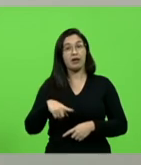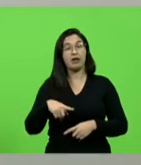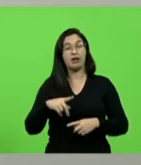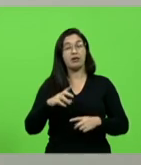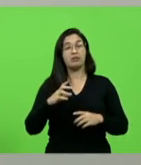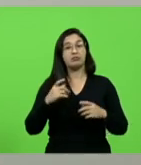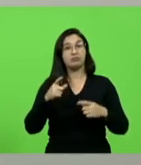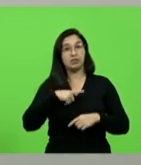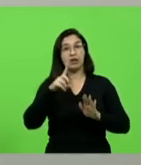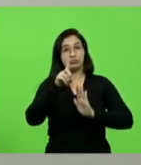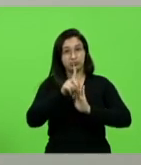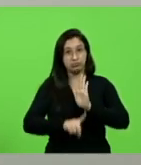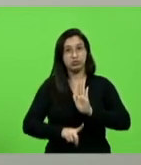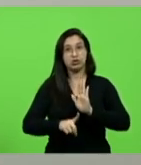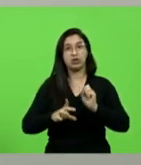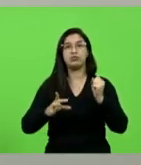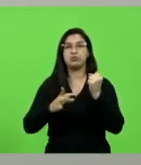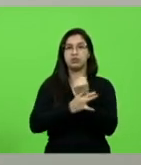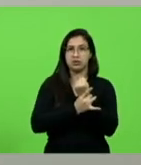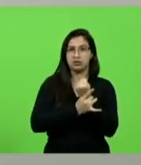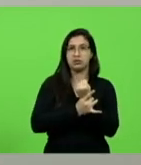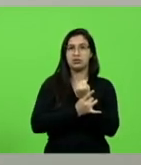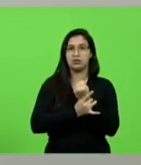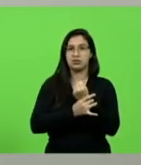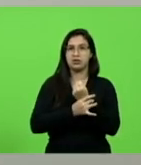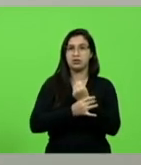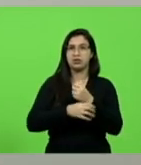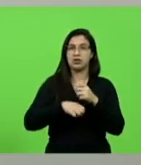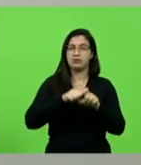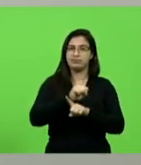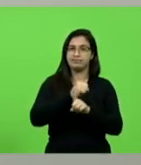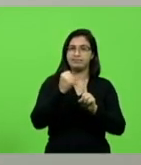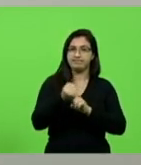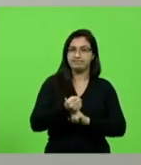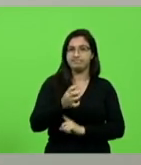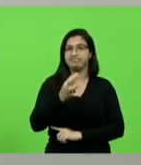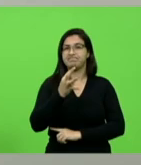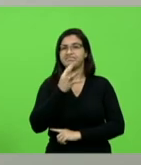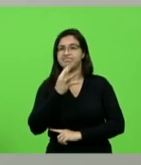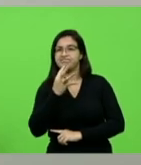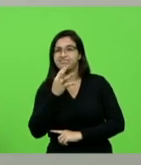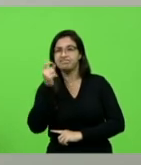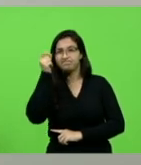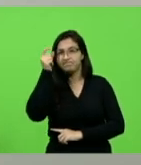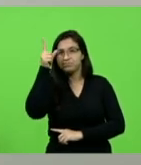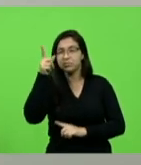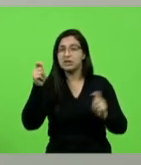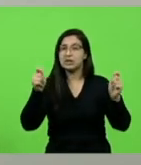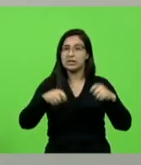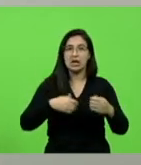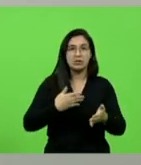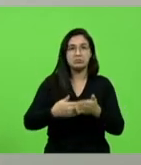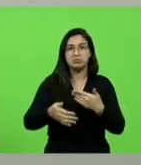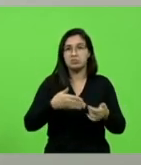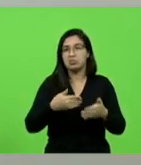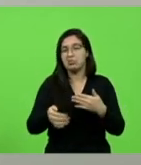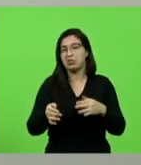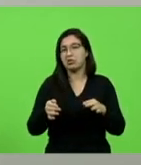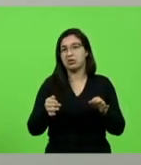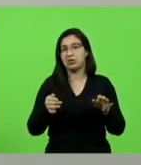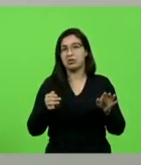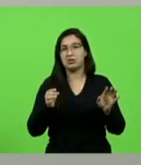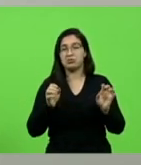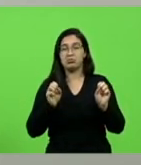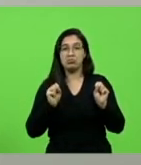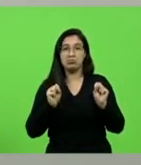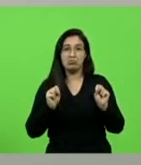sim, a garantia do processo de socialização do conhecimento, expediente que, de qualquer forma, talvez possa